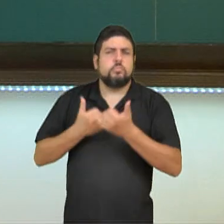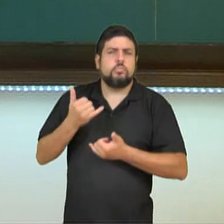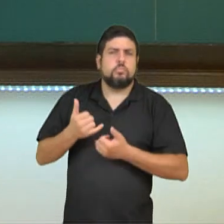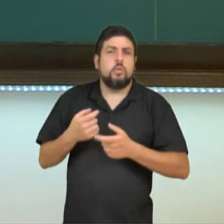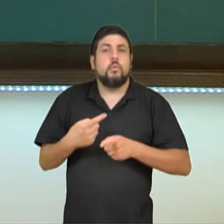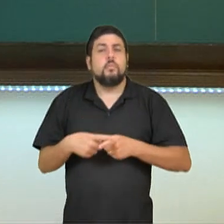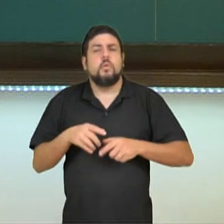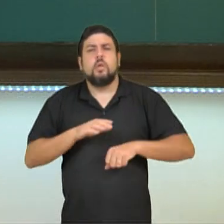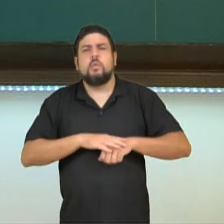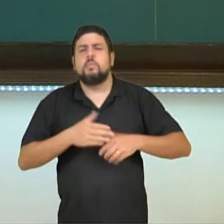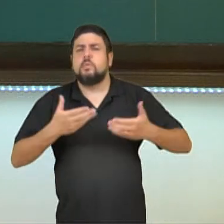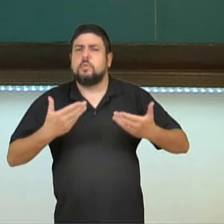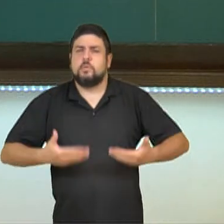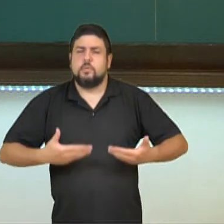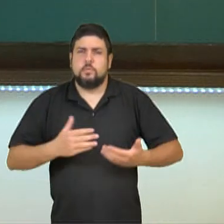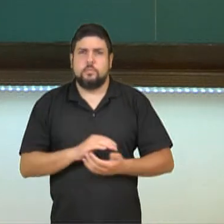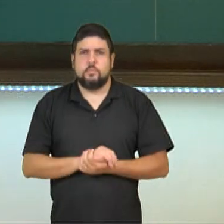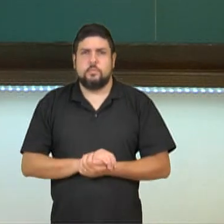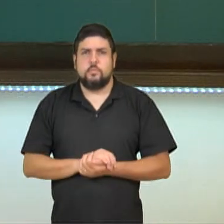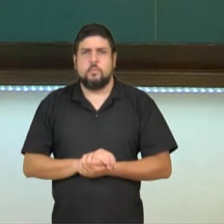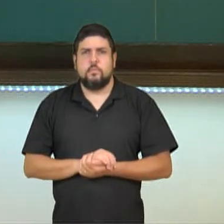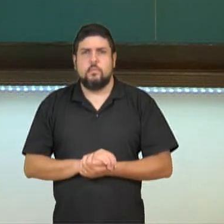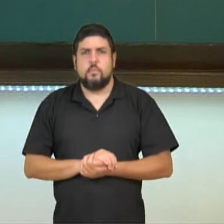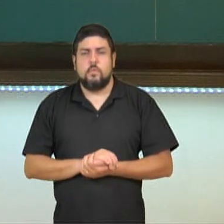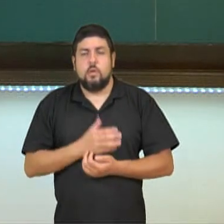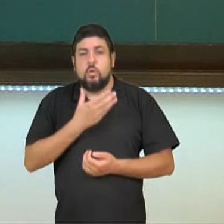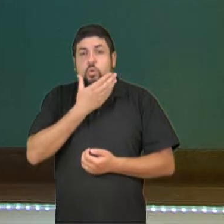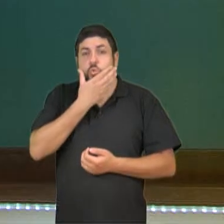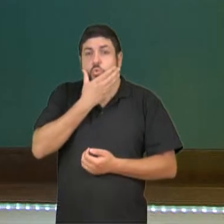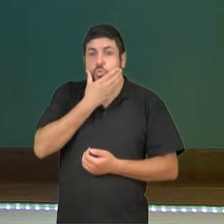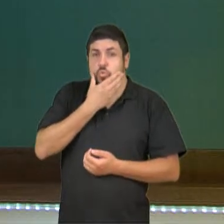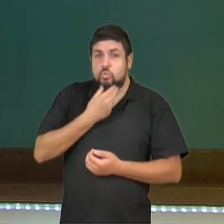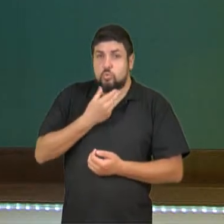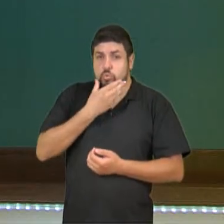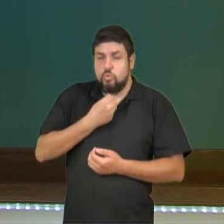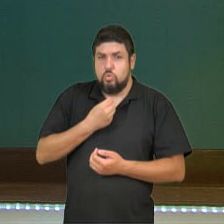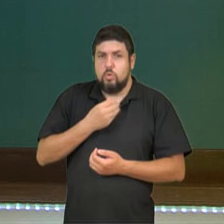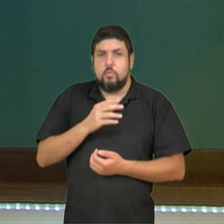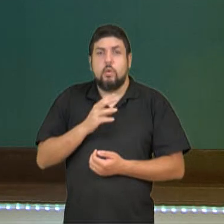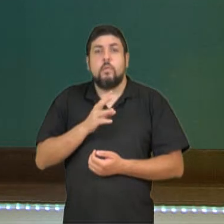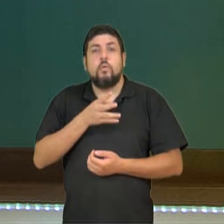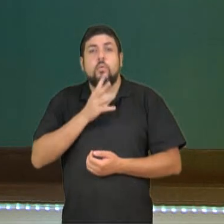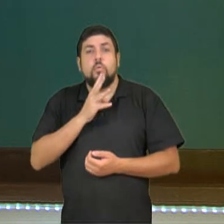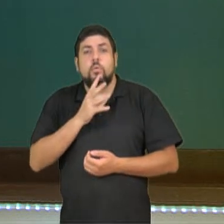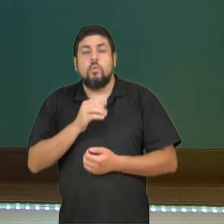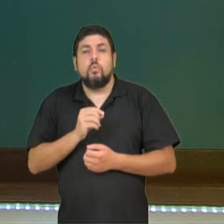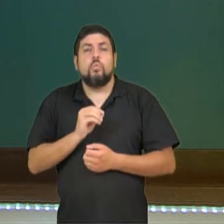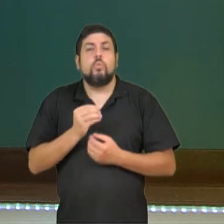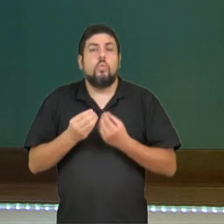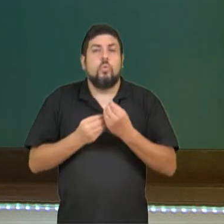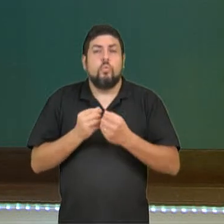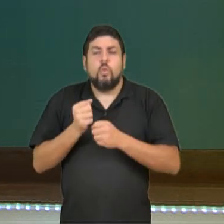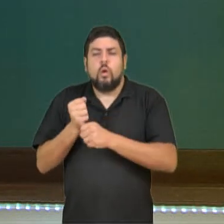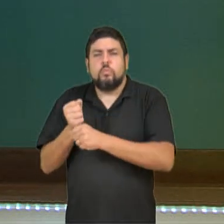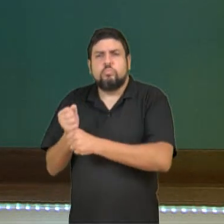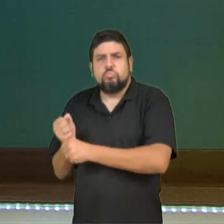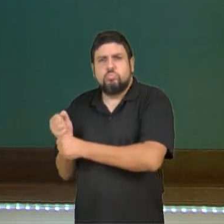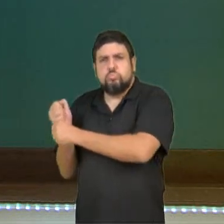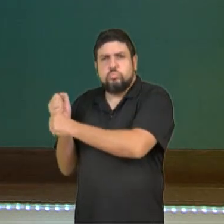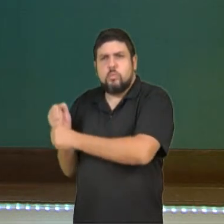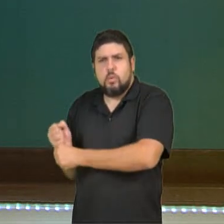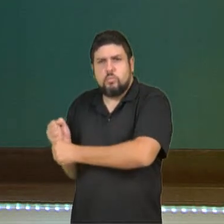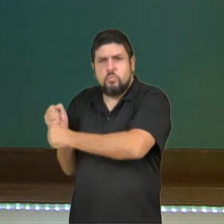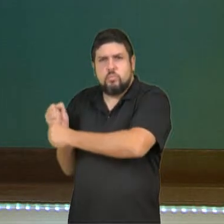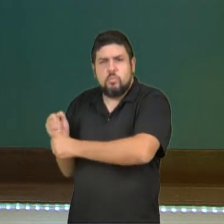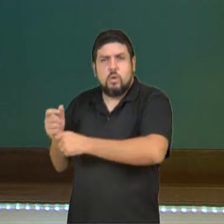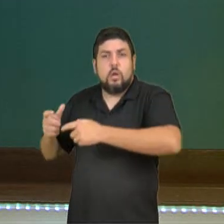né? Então ele é mais leve. Entre os homens, ele é conhecido como baseball light, e os adeptos são os que têm